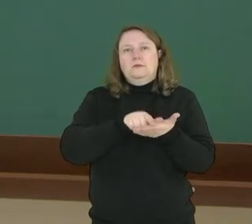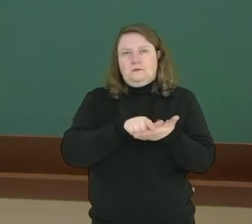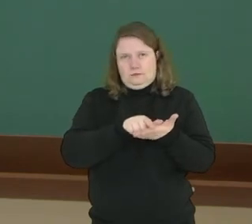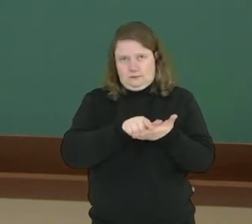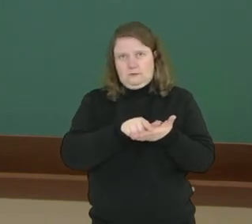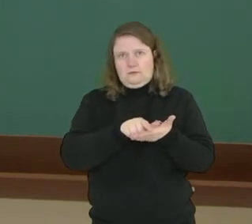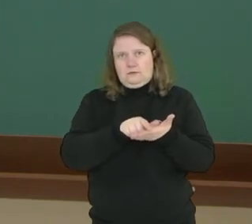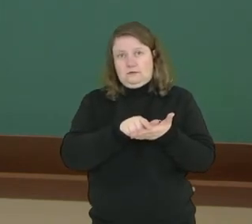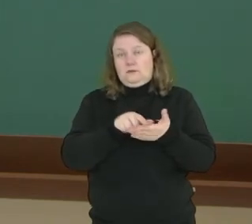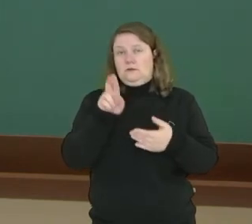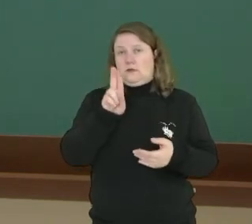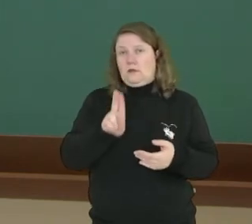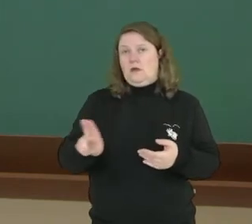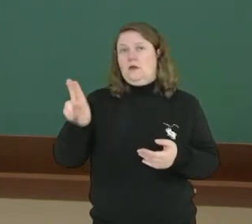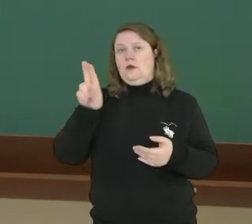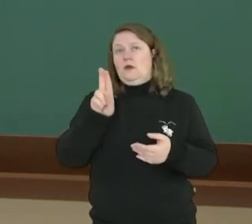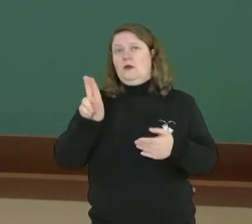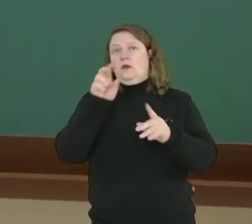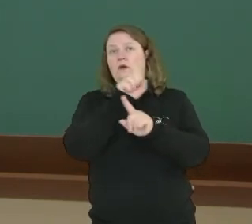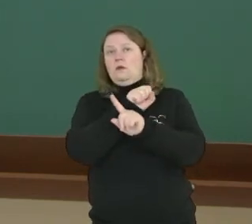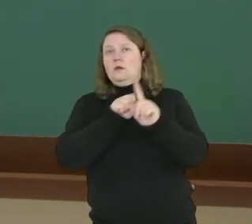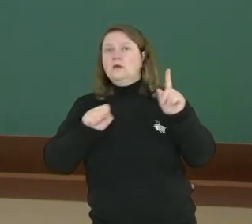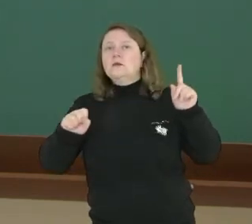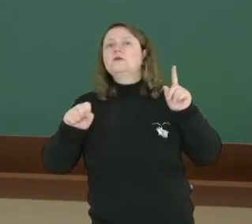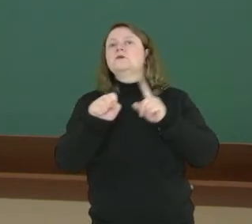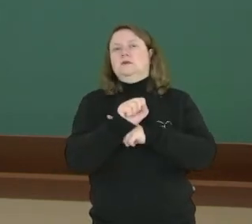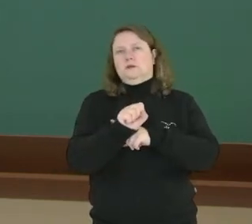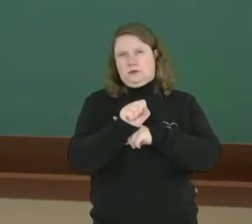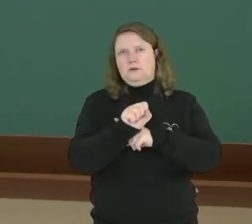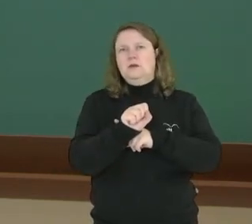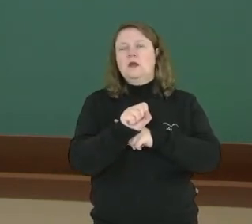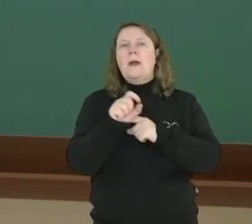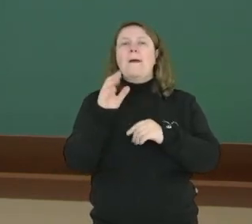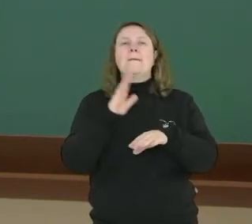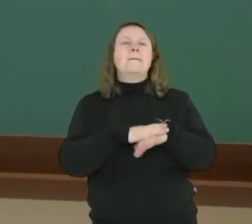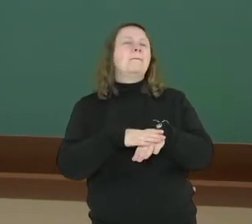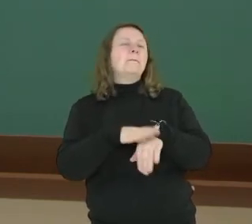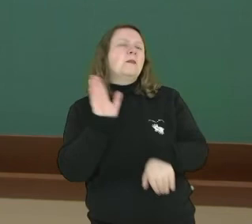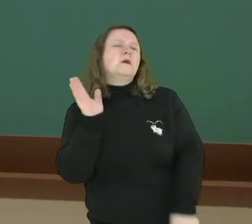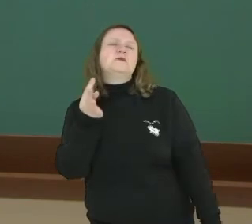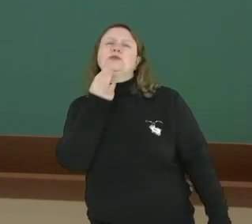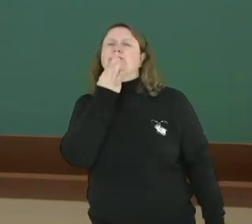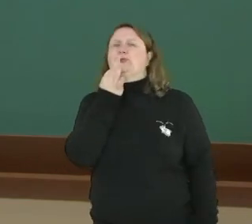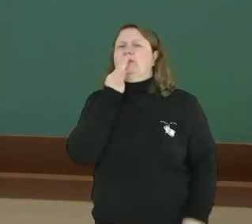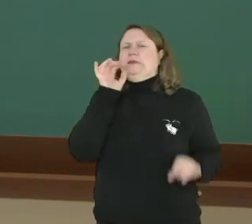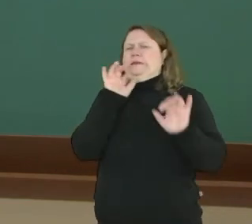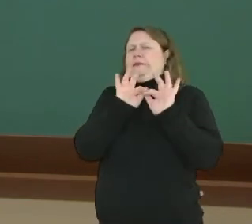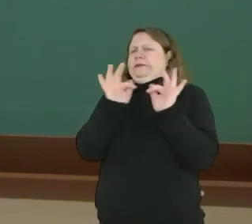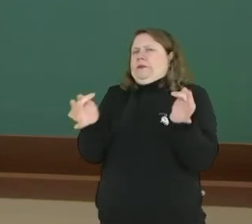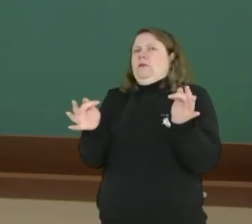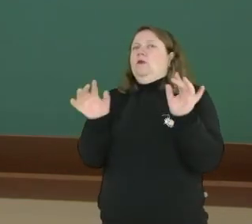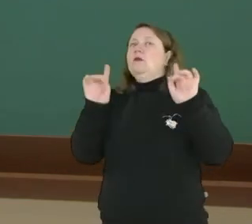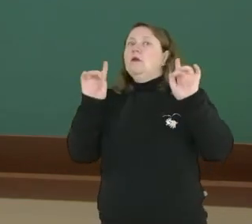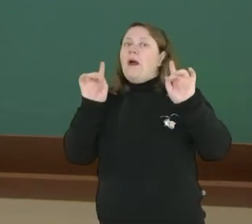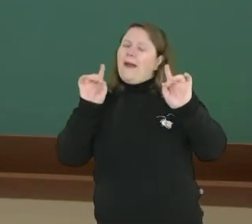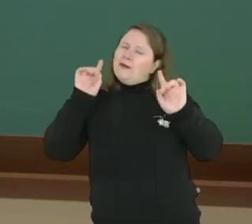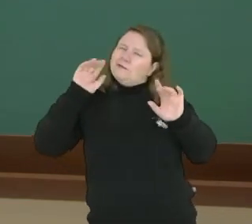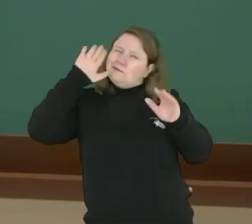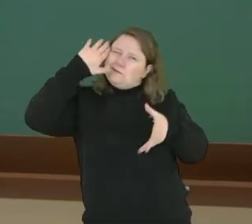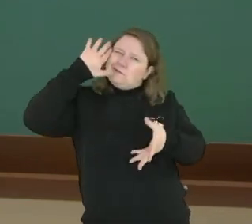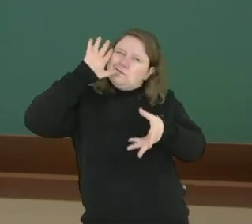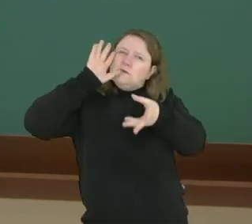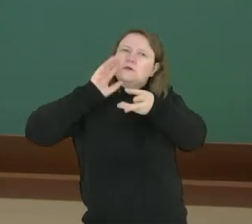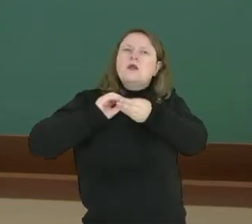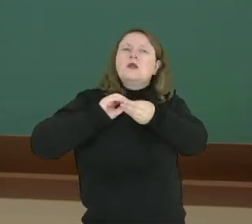uso pela sociedade. Lembram que mais do que conhecer a característica da vegetação, é entender como